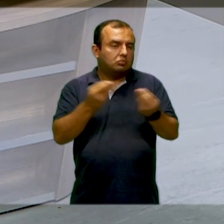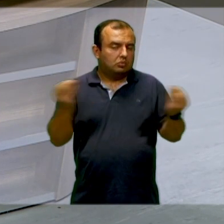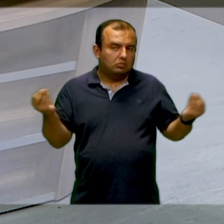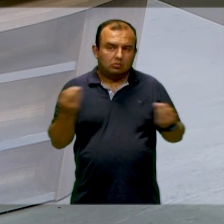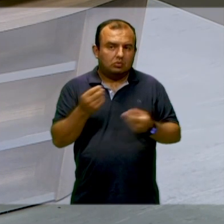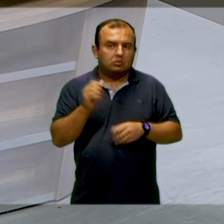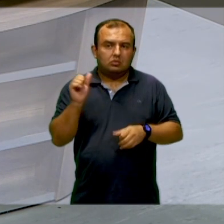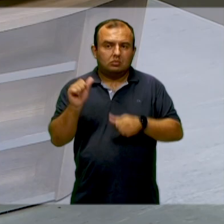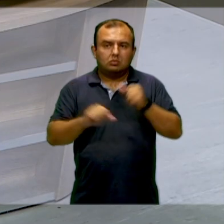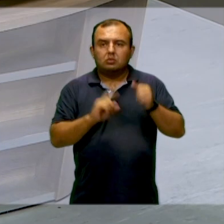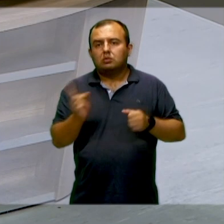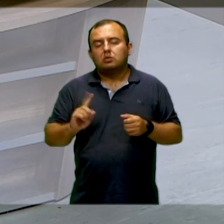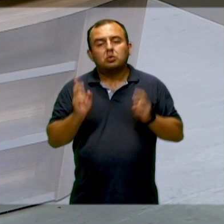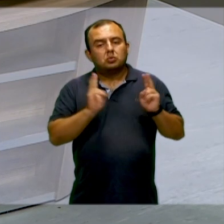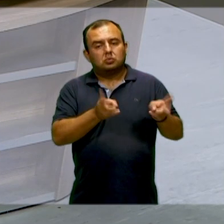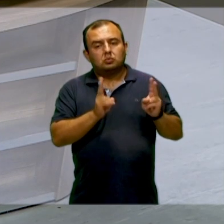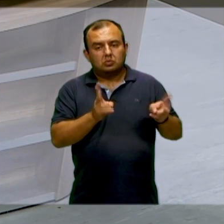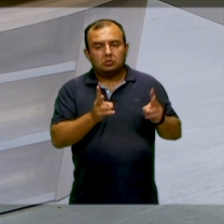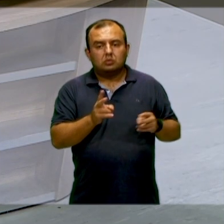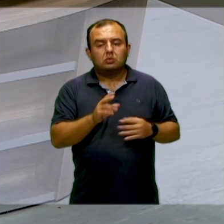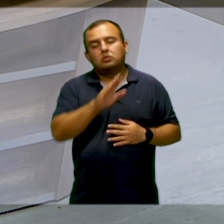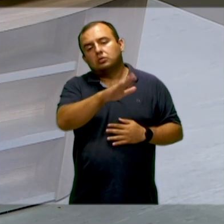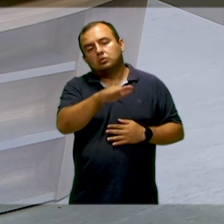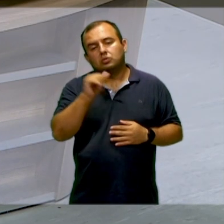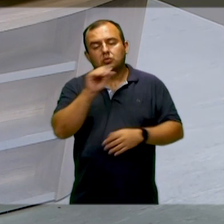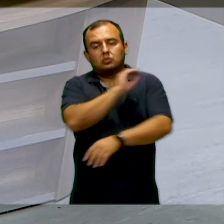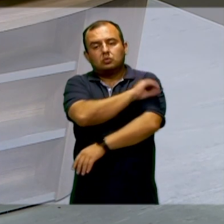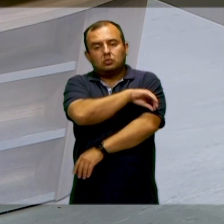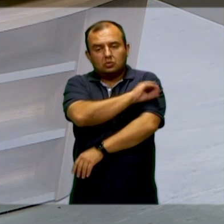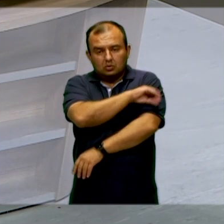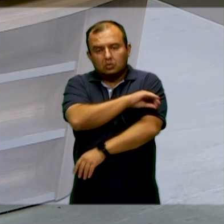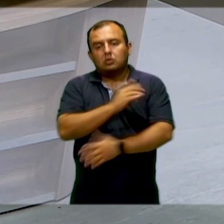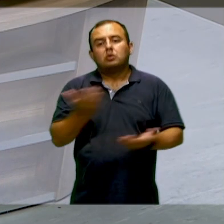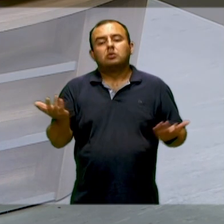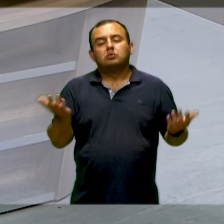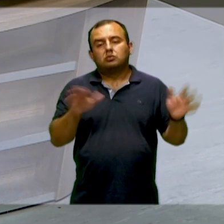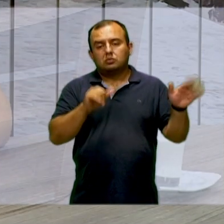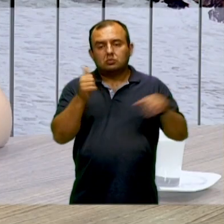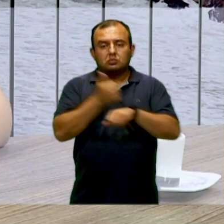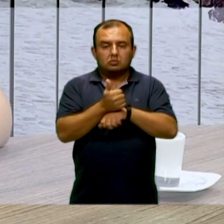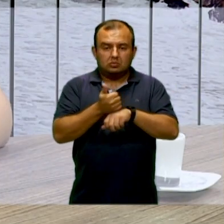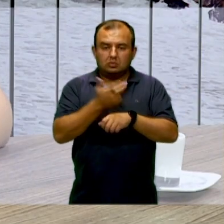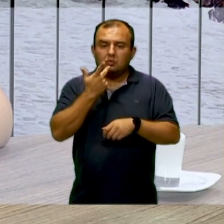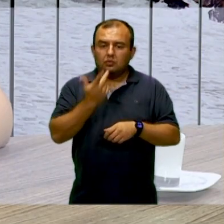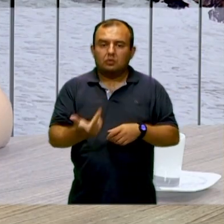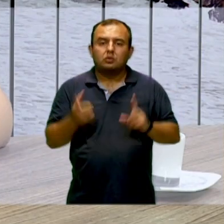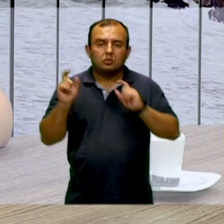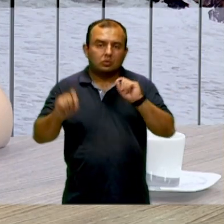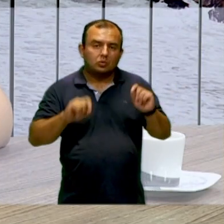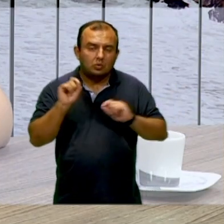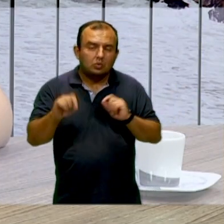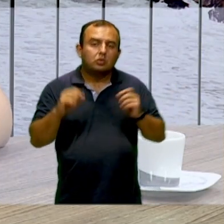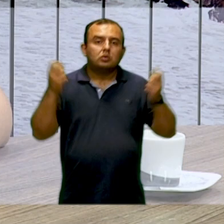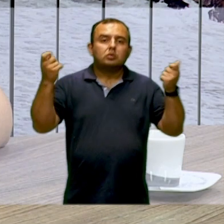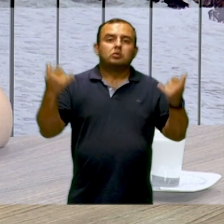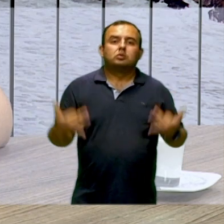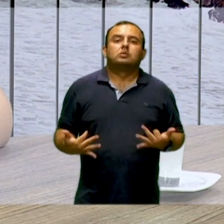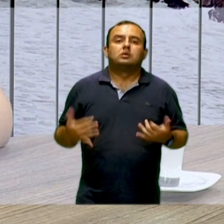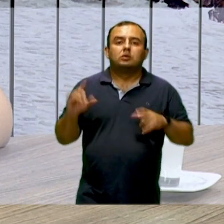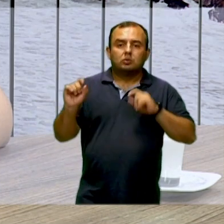tá? Continua, a gente vai chamar os oficineiros, a gente tem dito para eles para optarem,